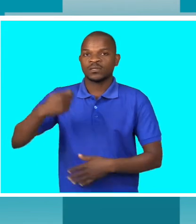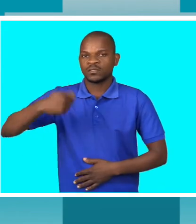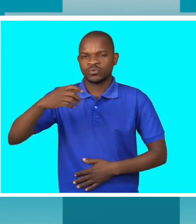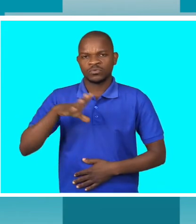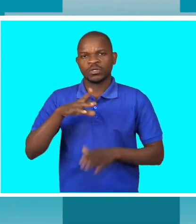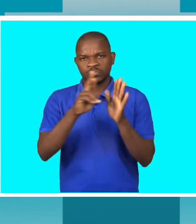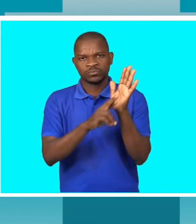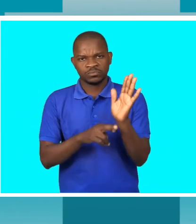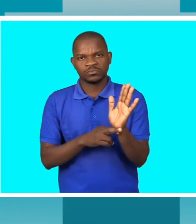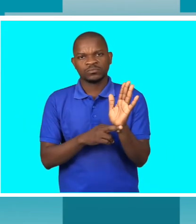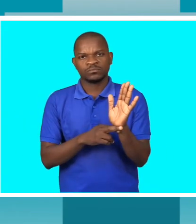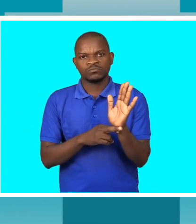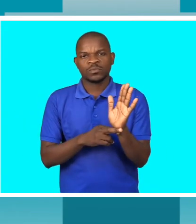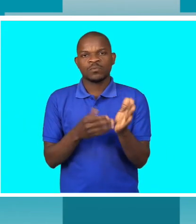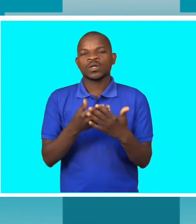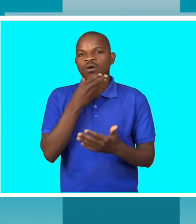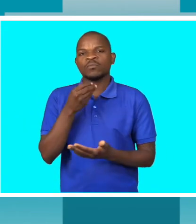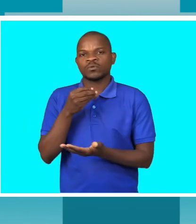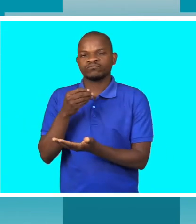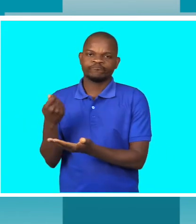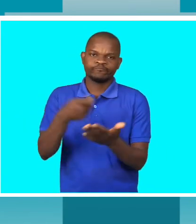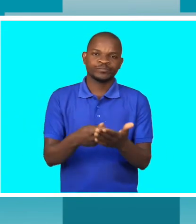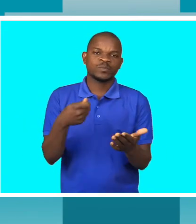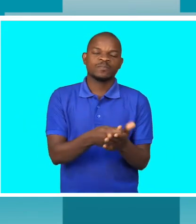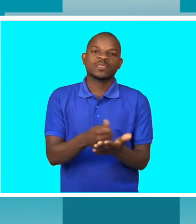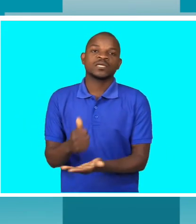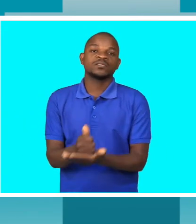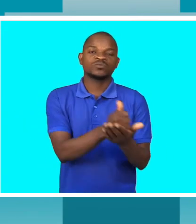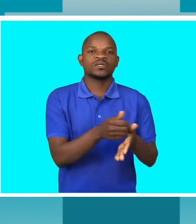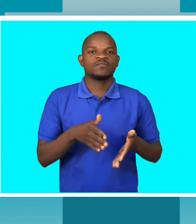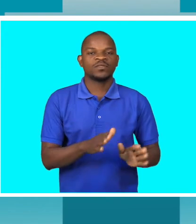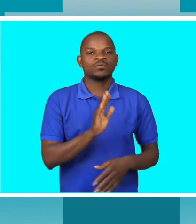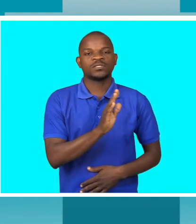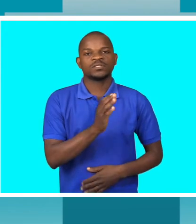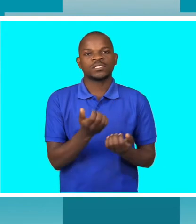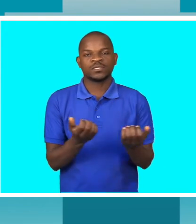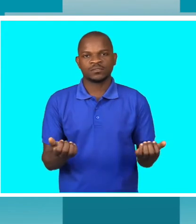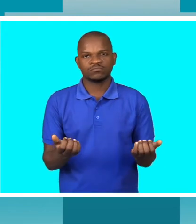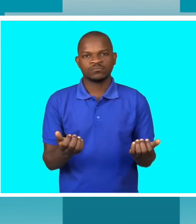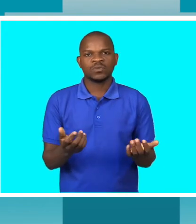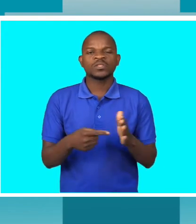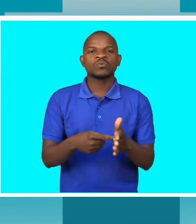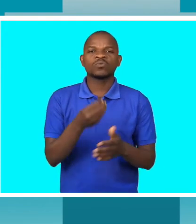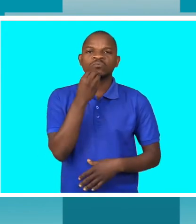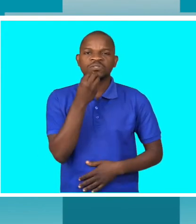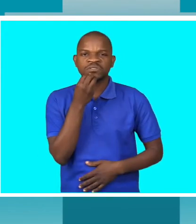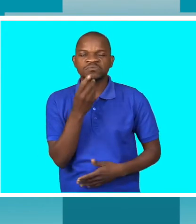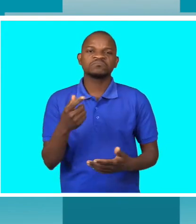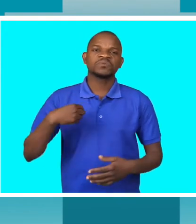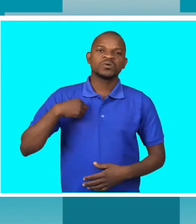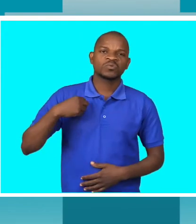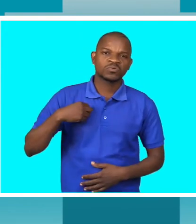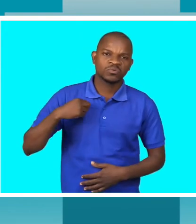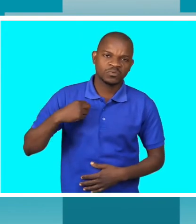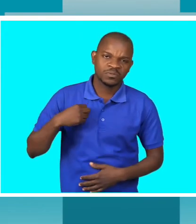Já na nossa reta final da nossa conversa Ricardo só em cinco segundos gostaria de fazer uma síntese em relação